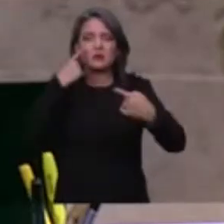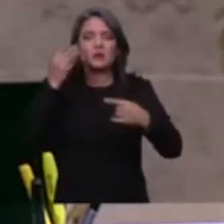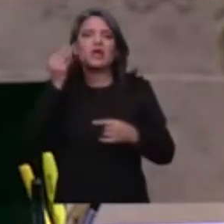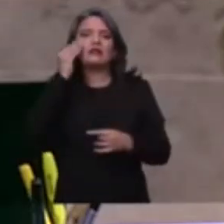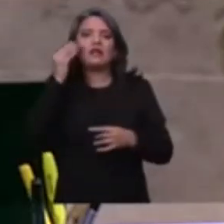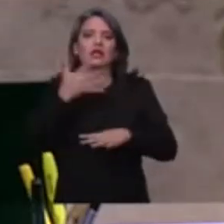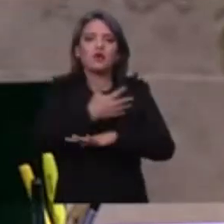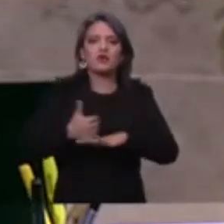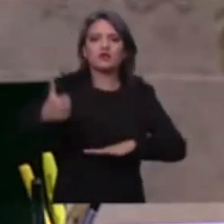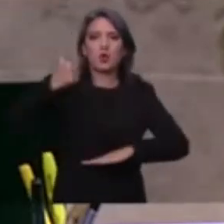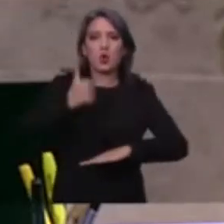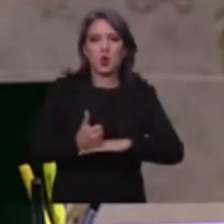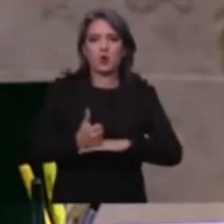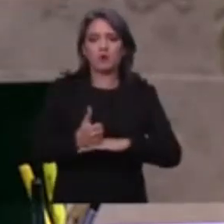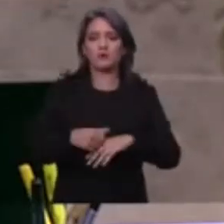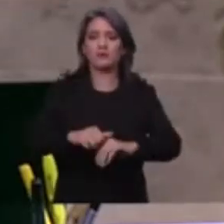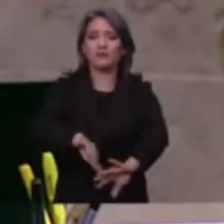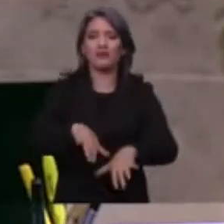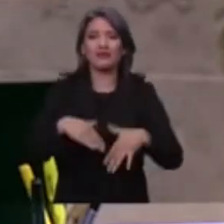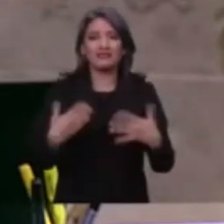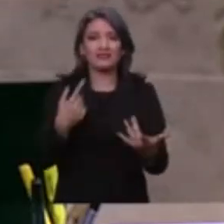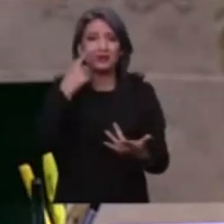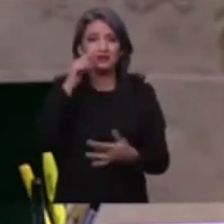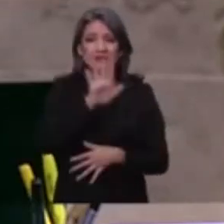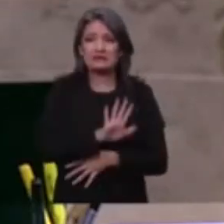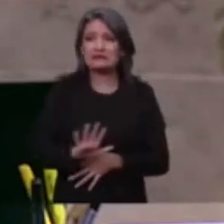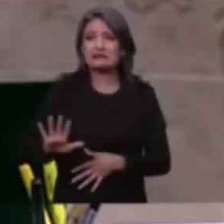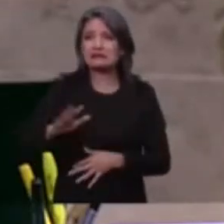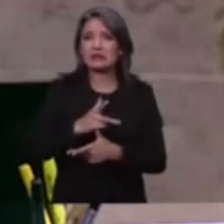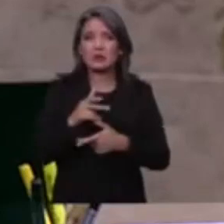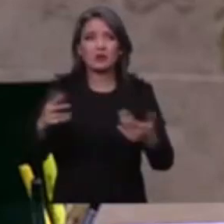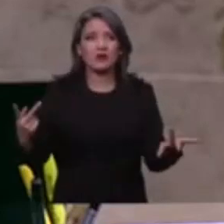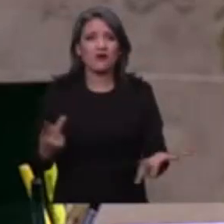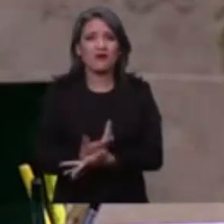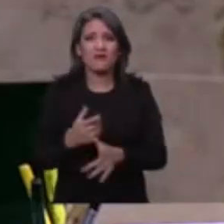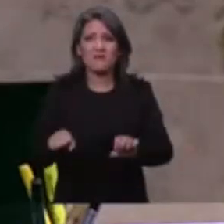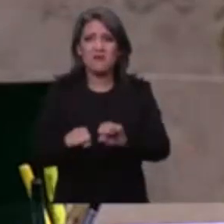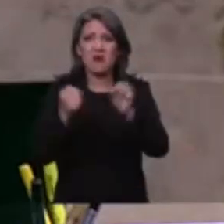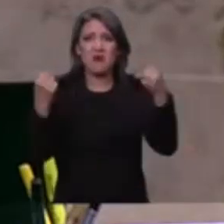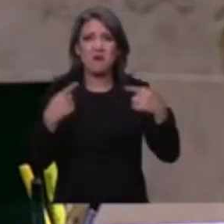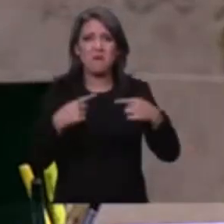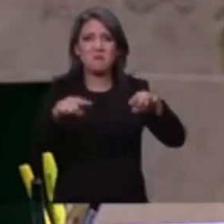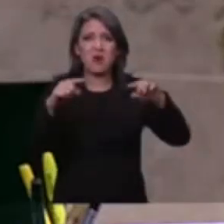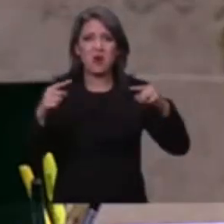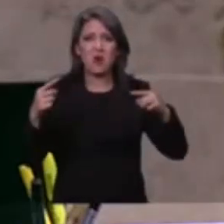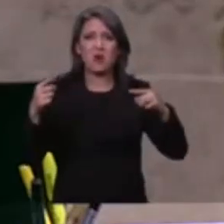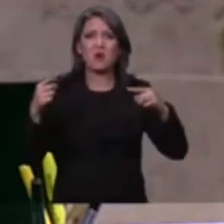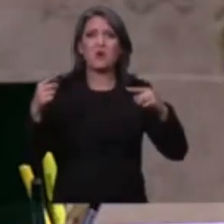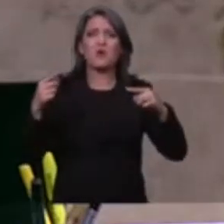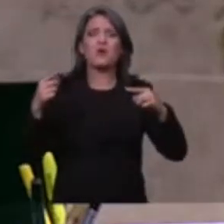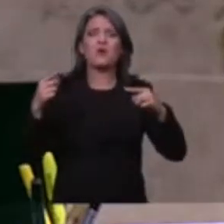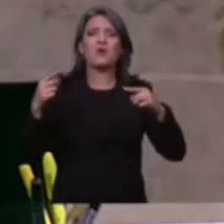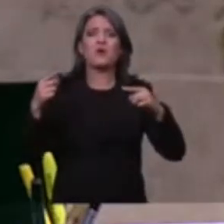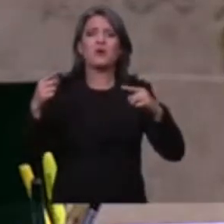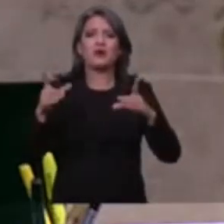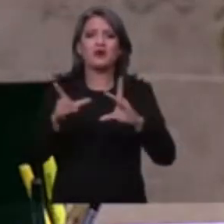Evocando este lamentável cenário de vilipêndio à nossa biografia democrática, migra-se para análise das